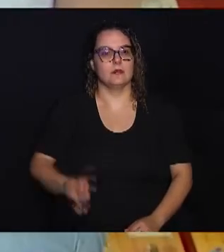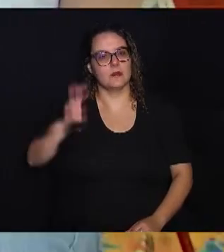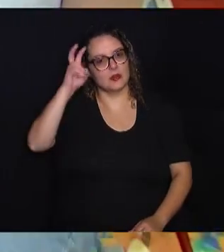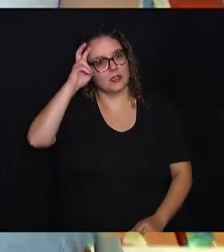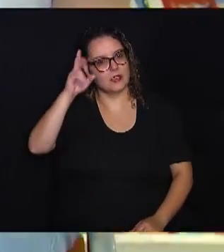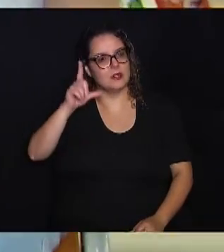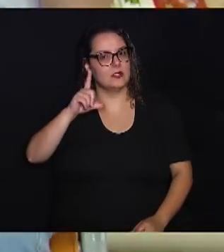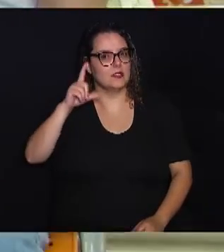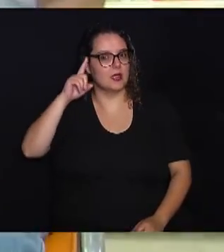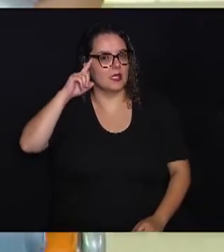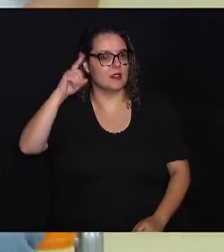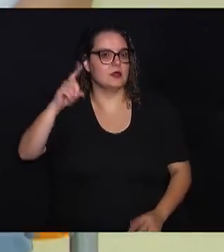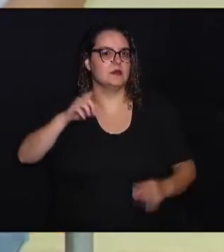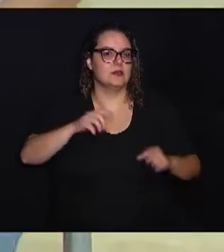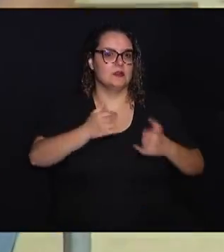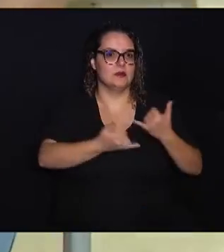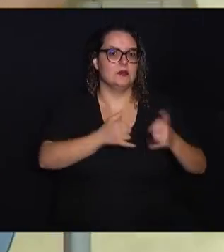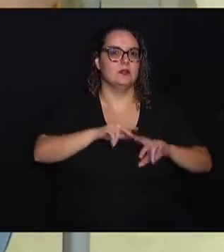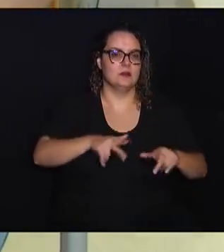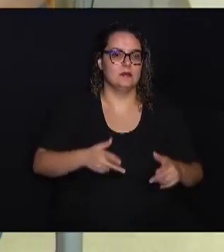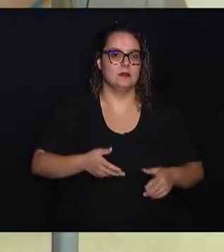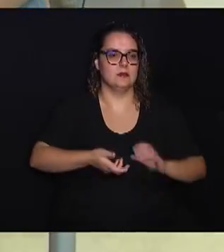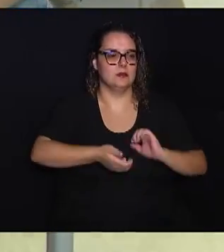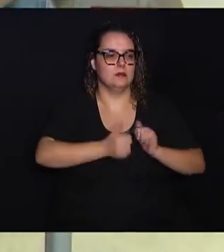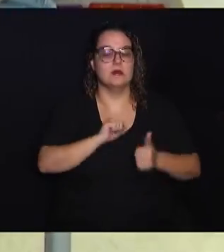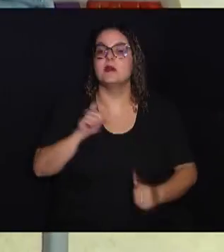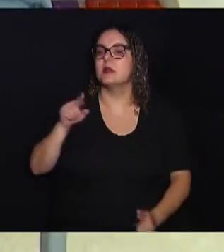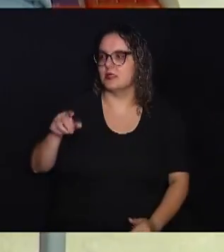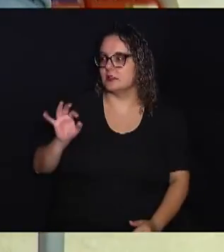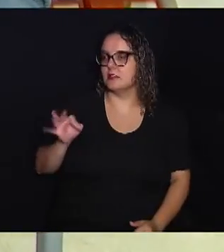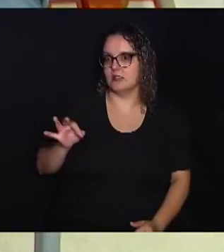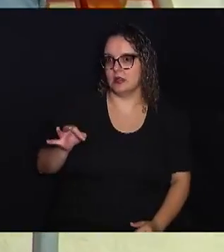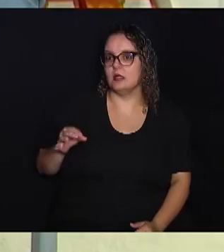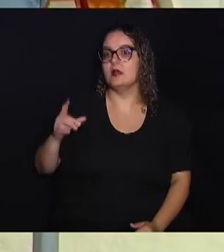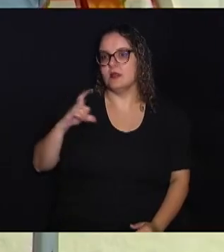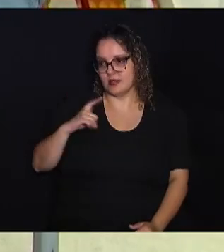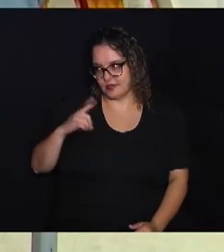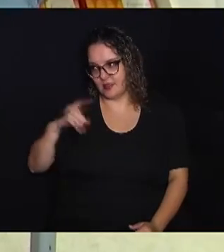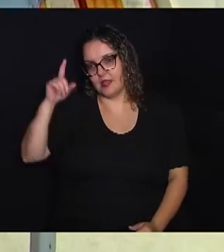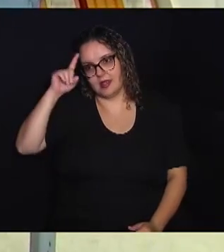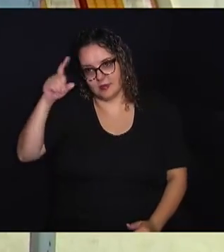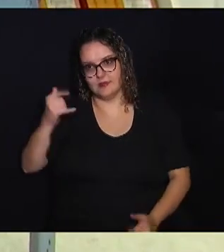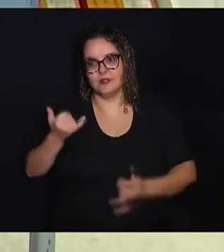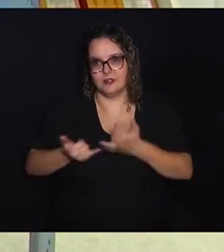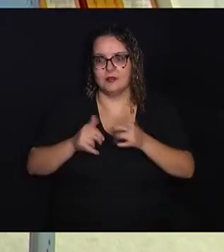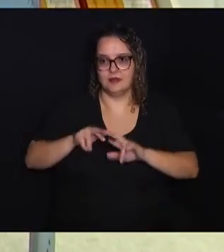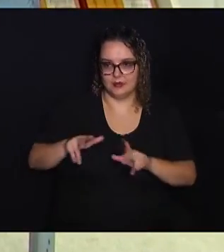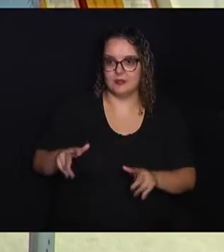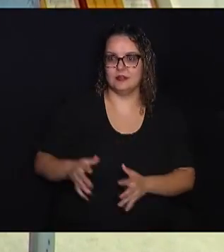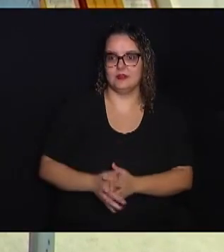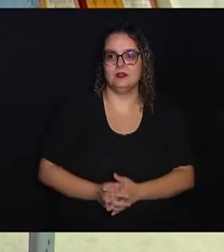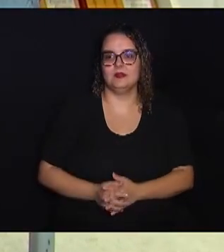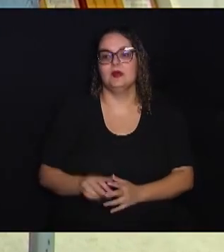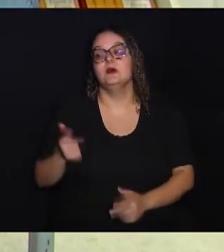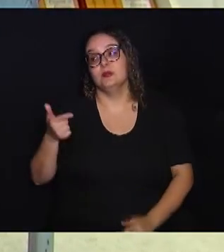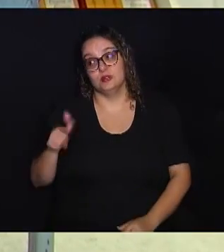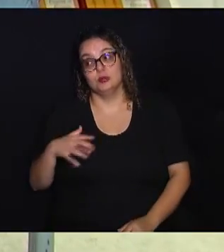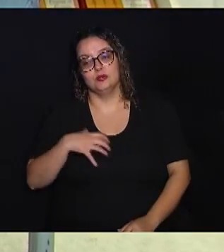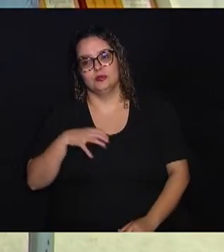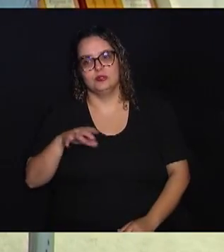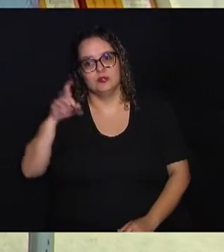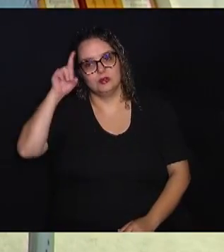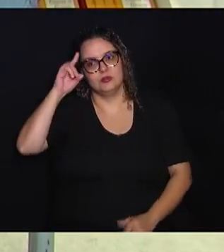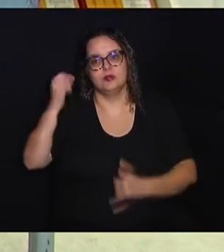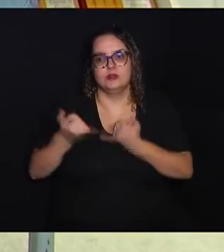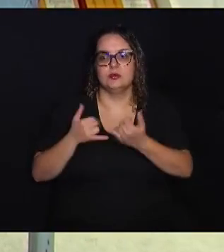parque, é dia de jogar bola. Exato, isso, né? Exato. Hoje ainda nós temos um dia do brinquedo, que nós permanecemos com esse dia do